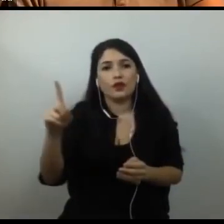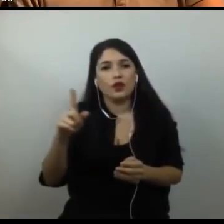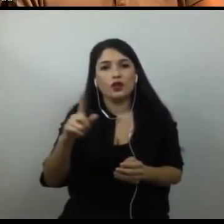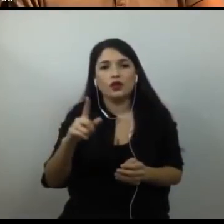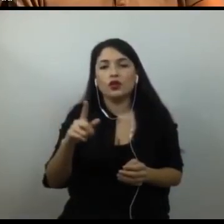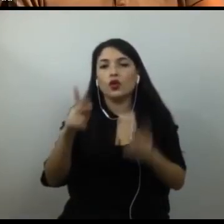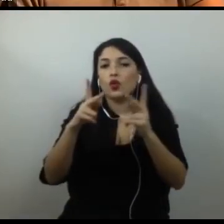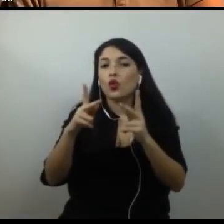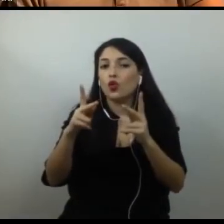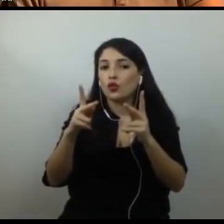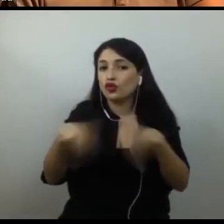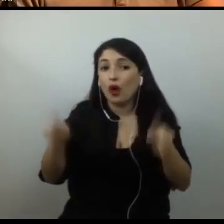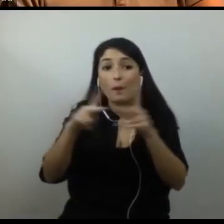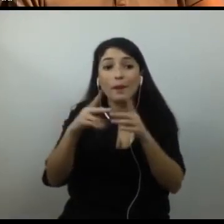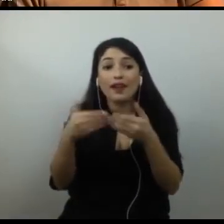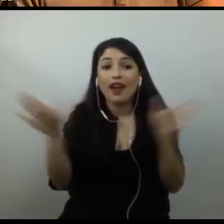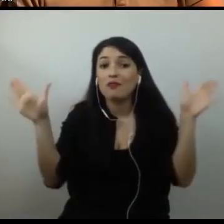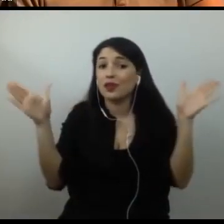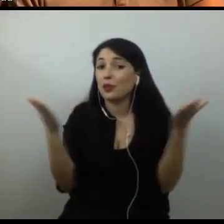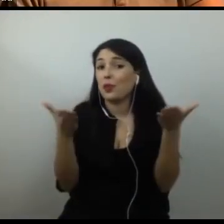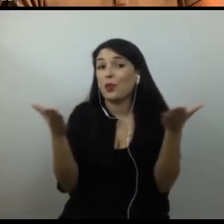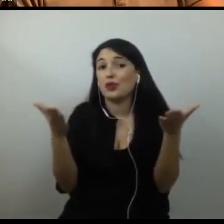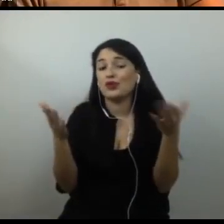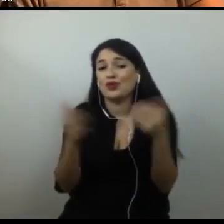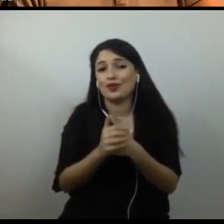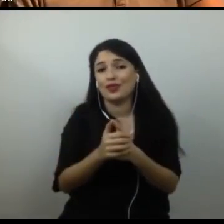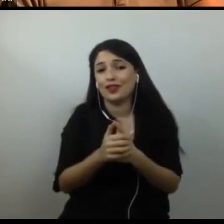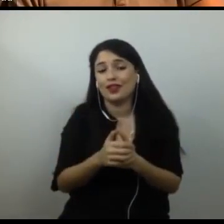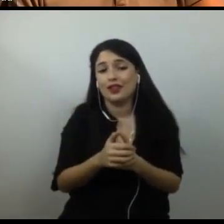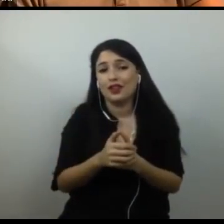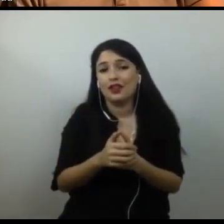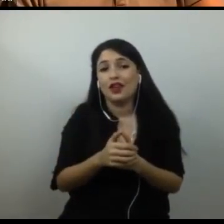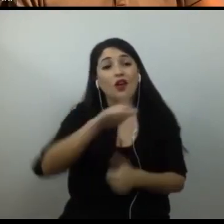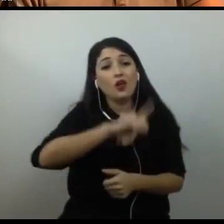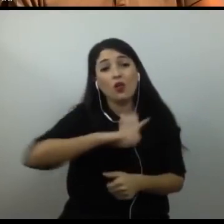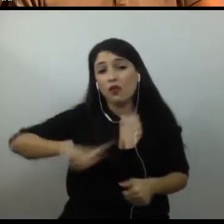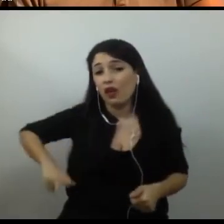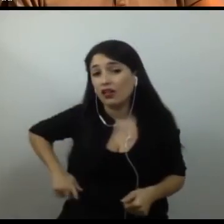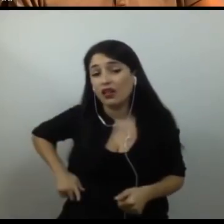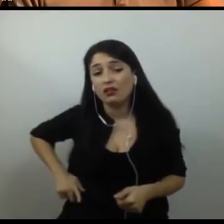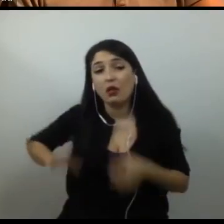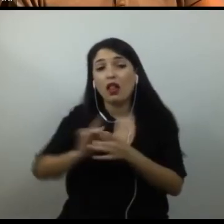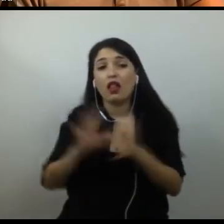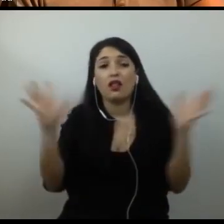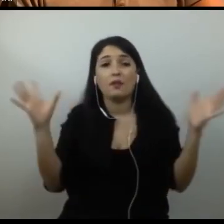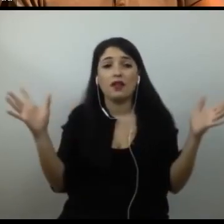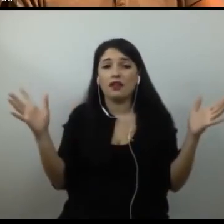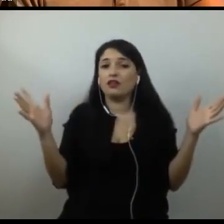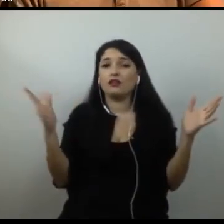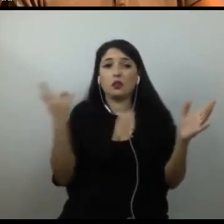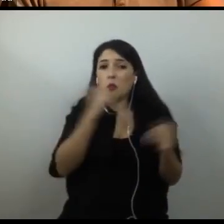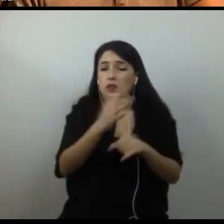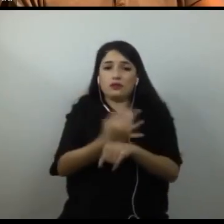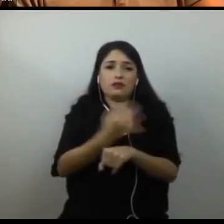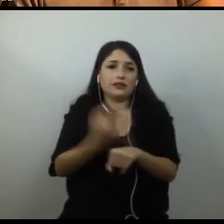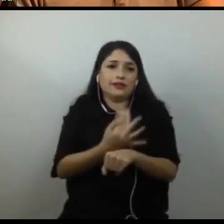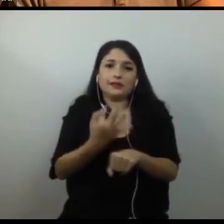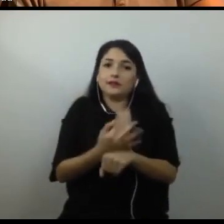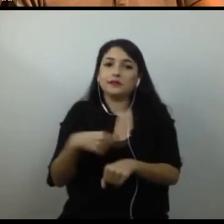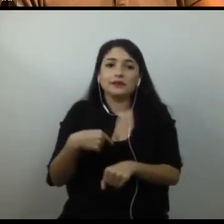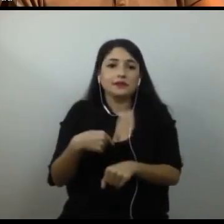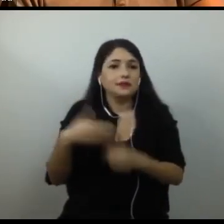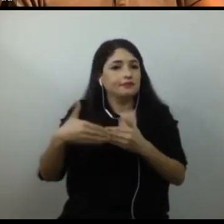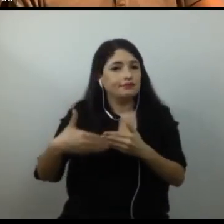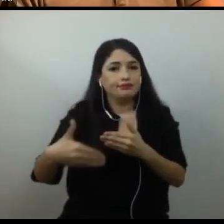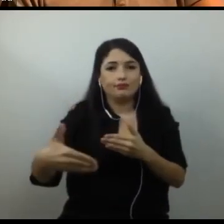centers estão abrindo hoje. Então, nós vamos para um quadro muito preocupante e eu não consigo ver outro caminho, Marco, que não seja